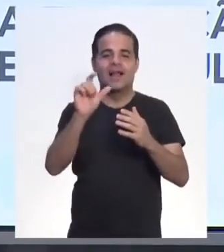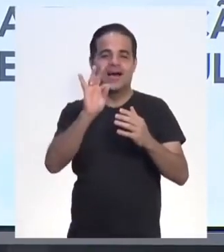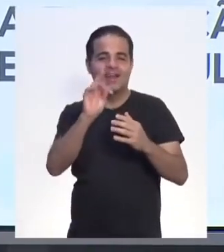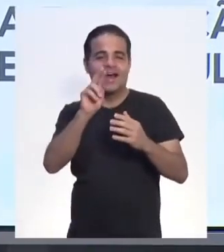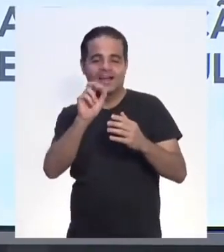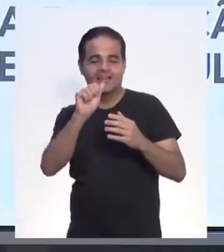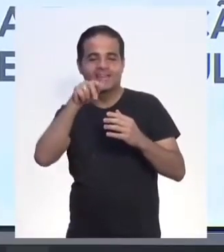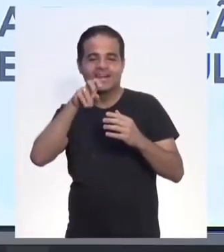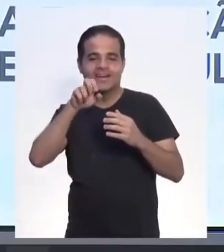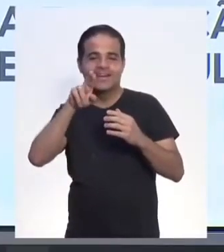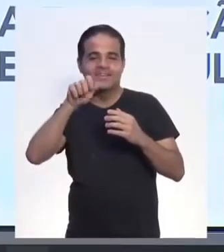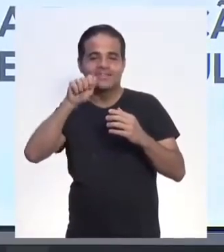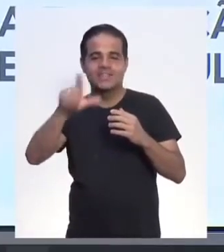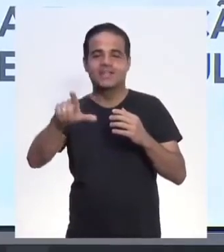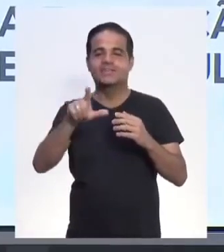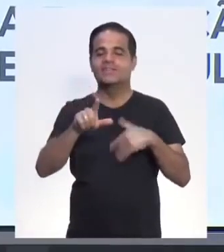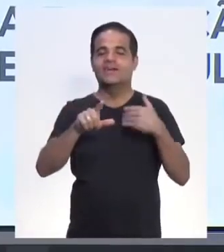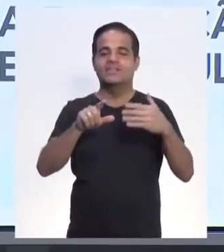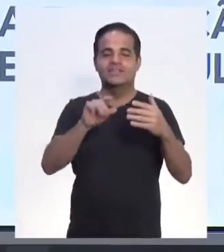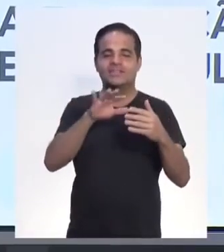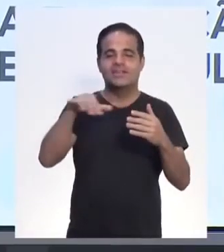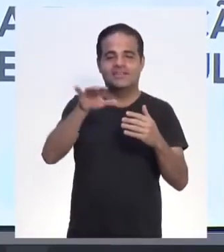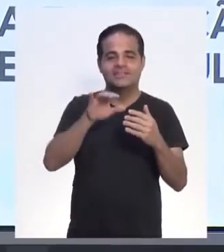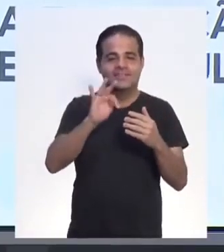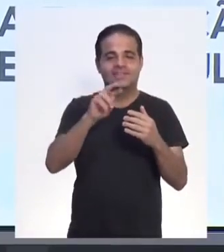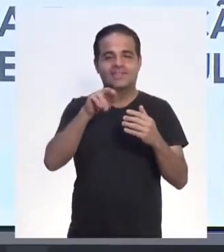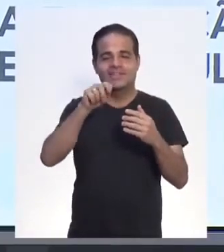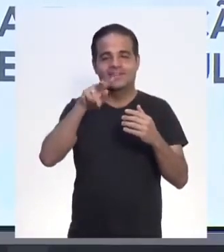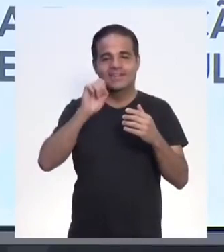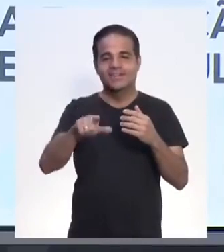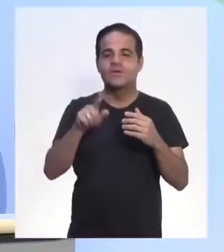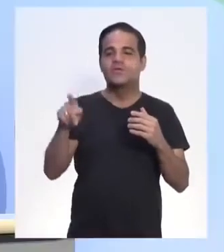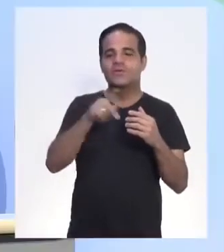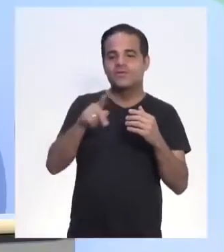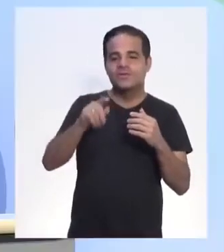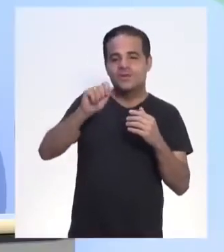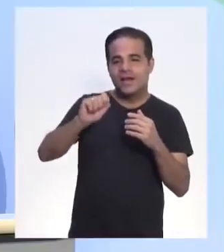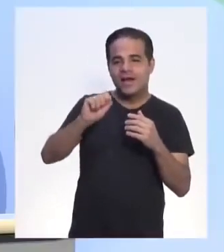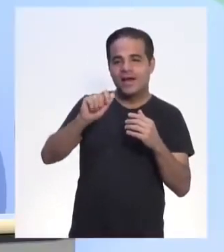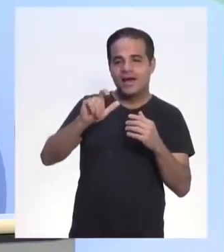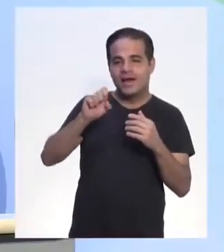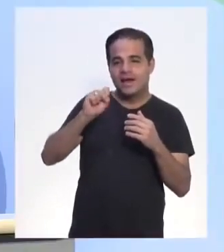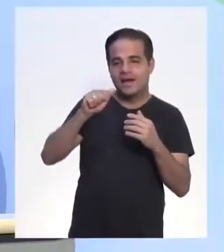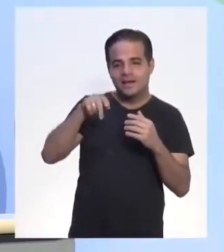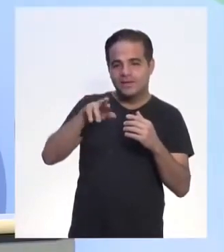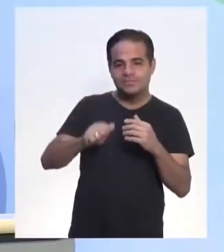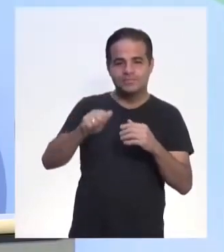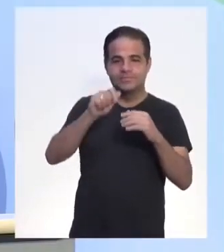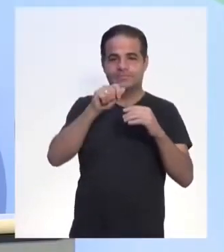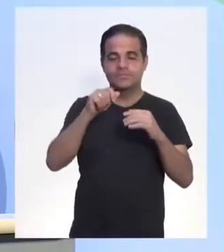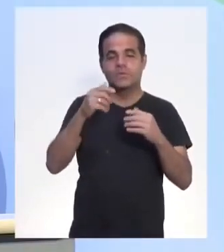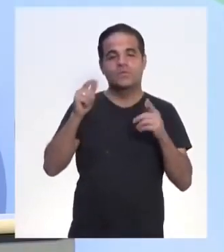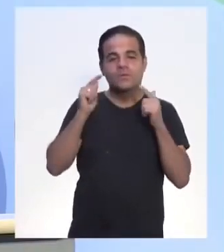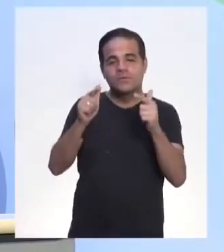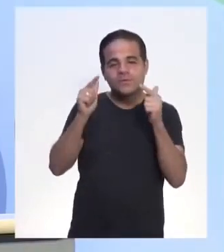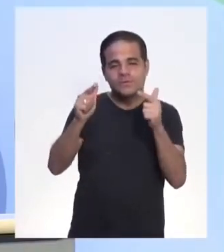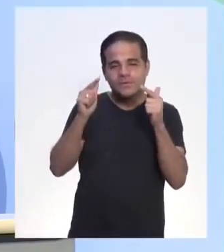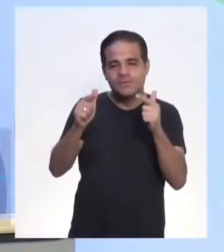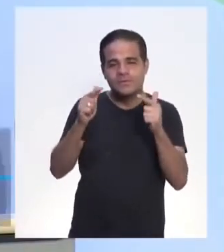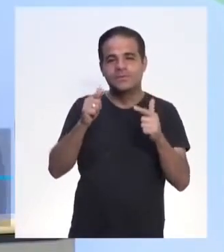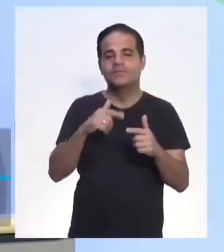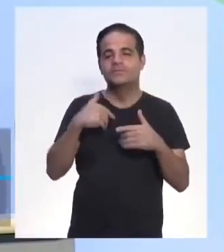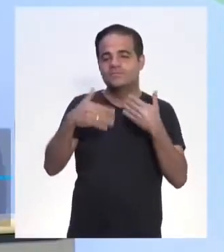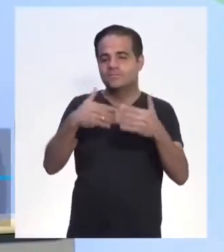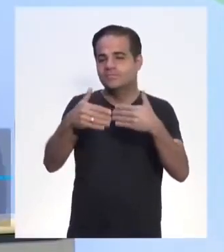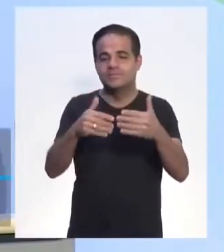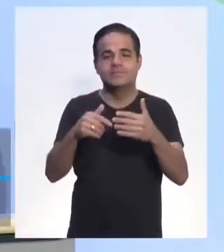né? E para me acompanhar, para ser a voz de vocês no chat, é a professora Alessandra. Gente, eu tô aqui rindo porque assim, eu lembrei